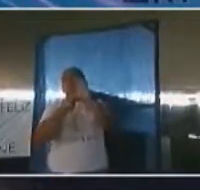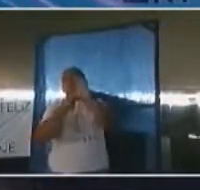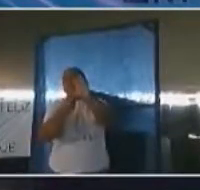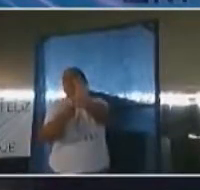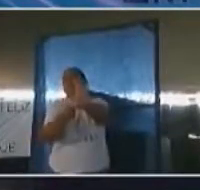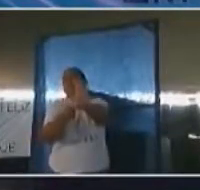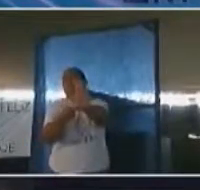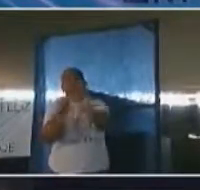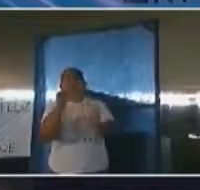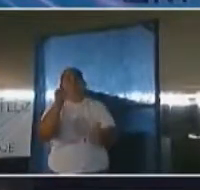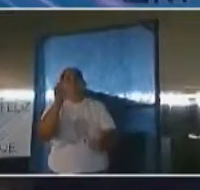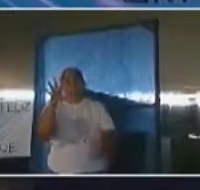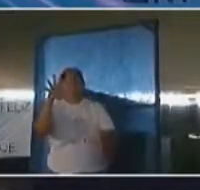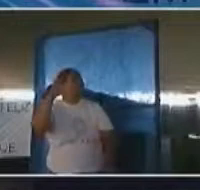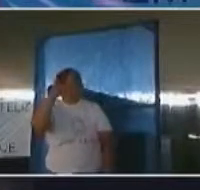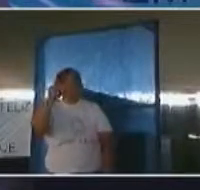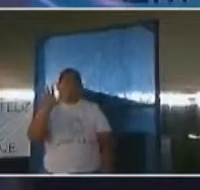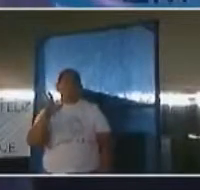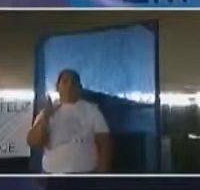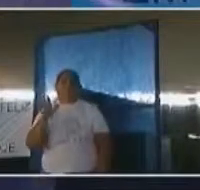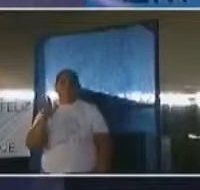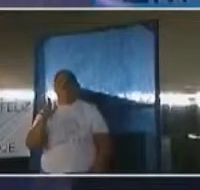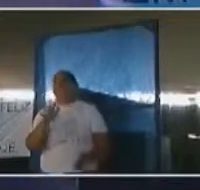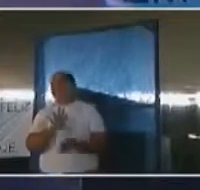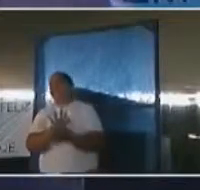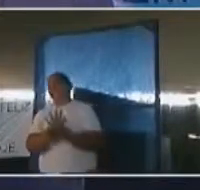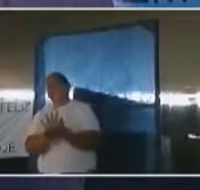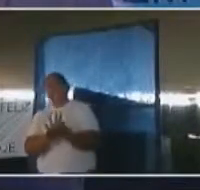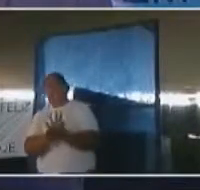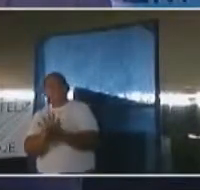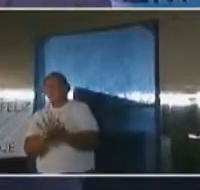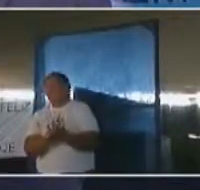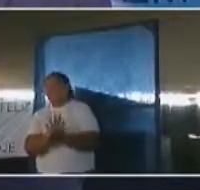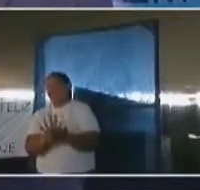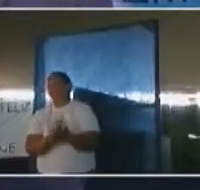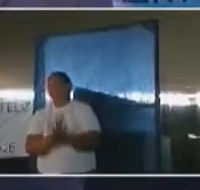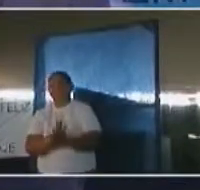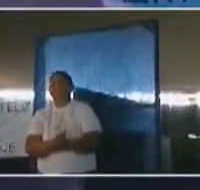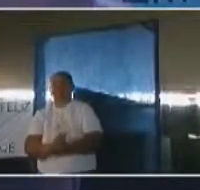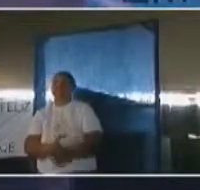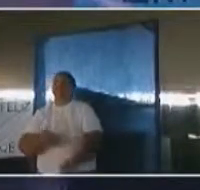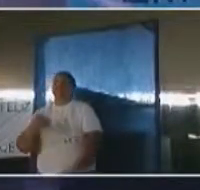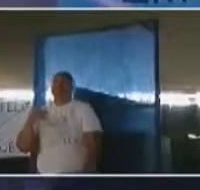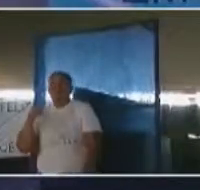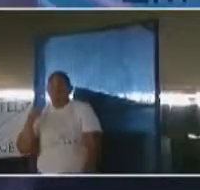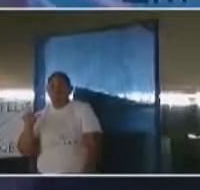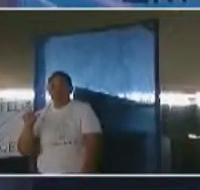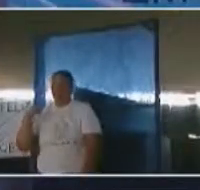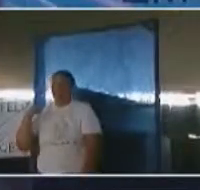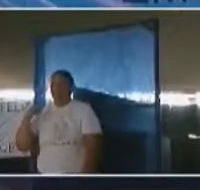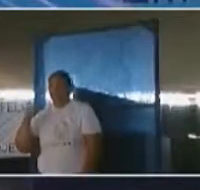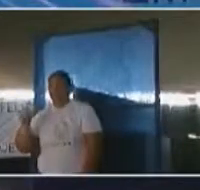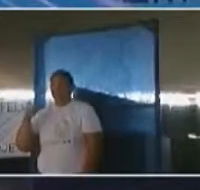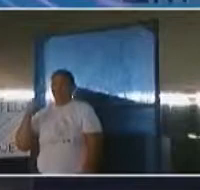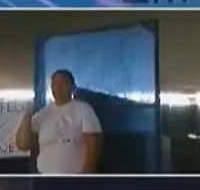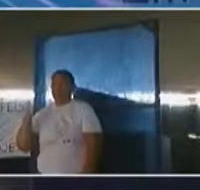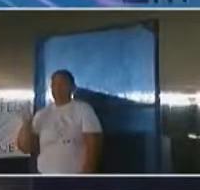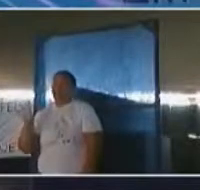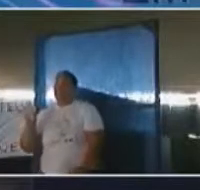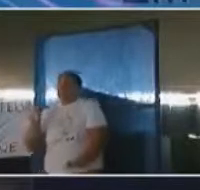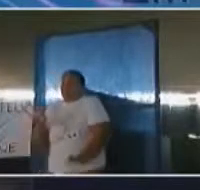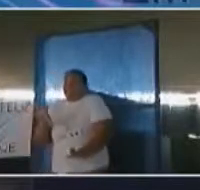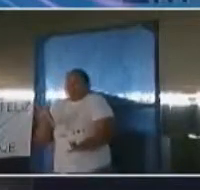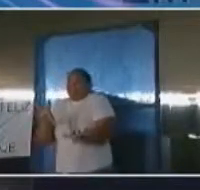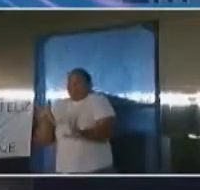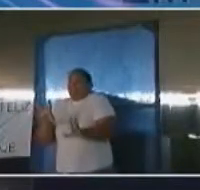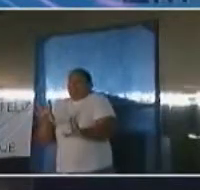nada. Por isso, eu acho que eu vou repetir. Eu vou tentar dizer as coisas de outra forma. Ao pessoal